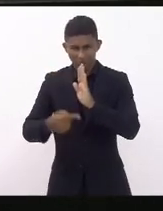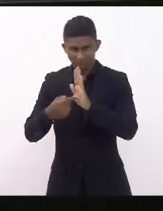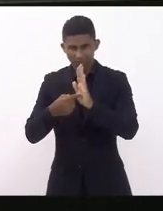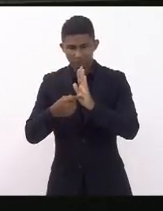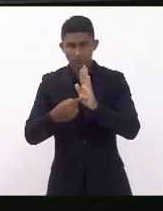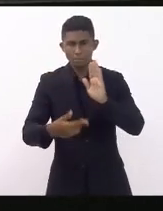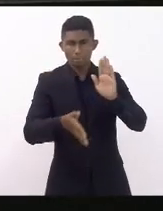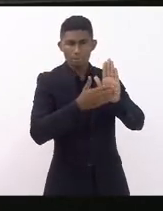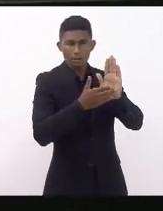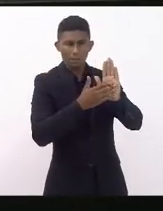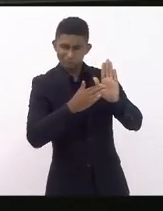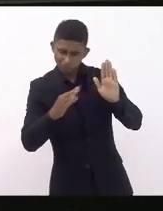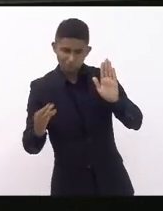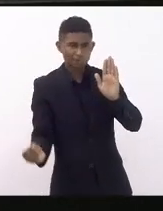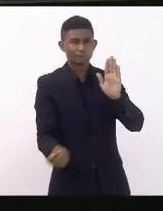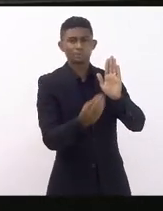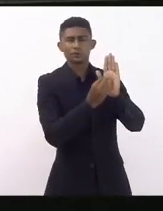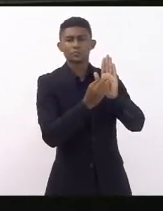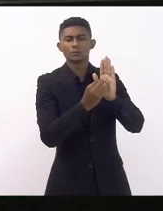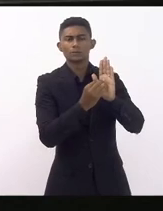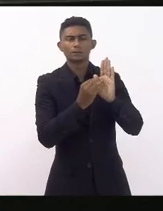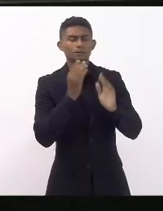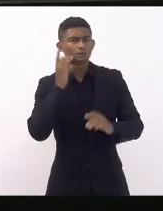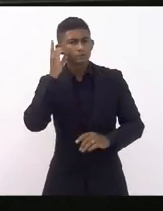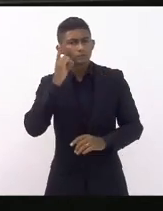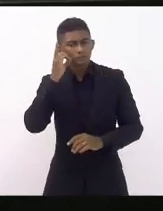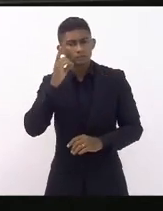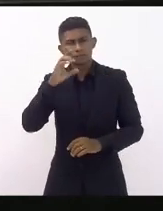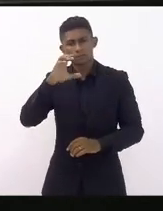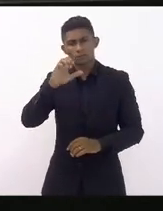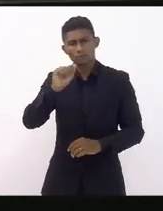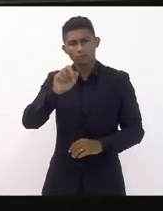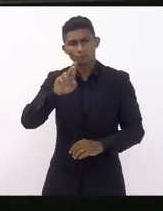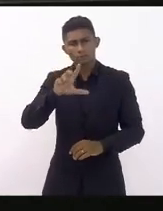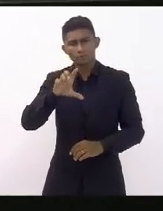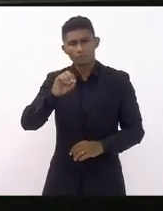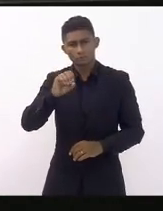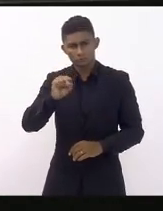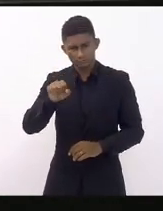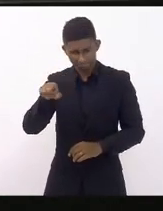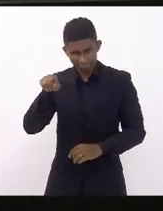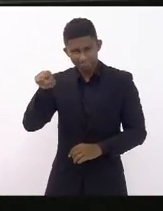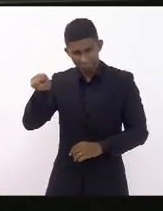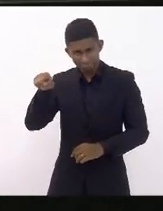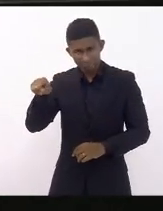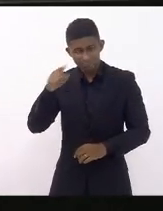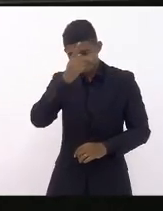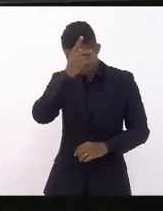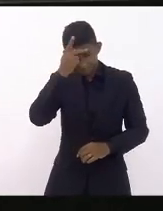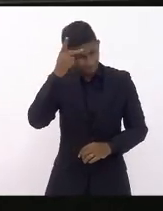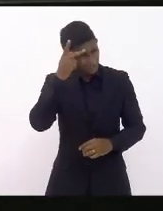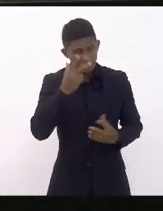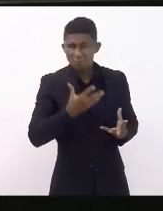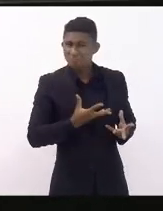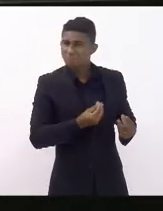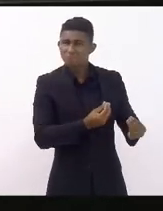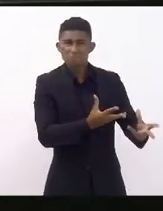pauta, o deputado Carlos Macedo foi praticamente metralhado.